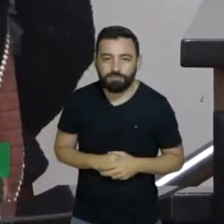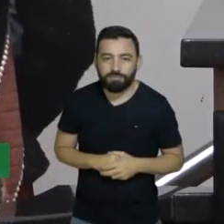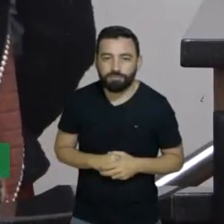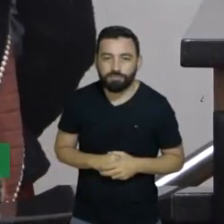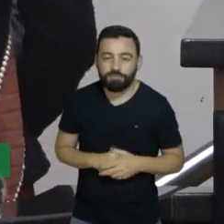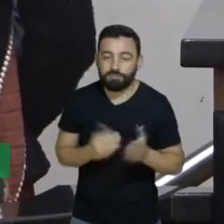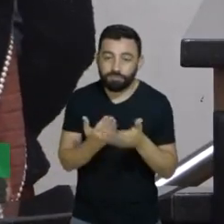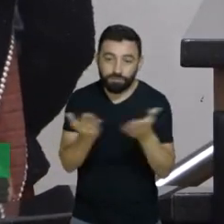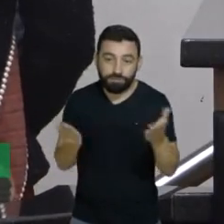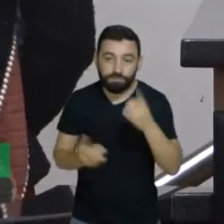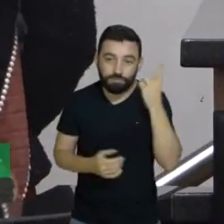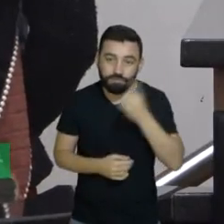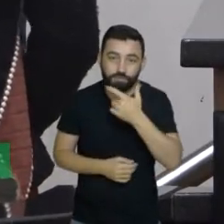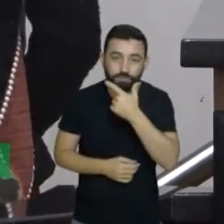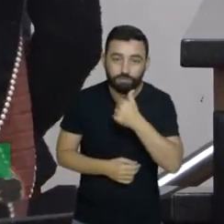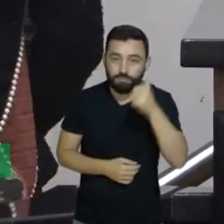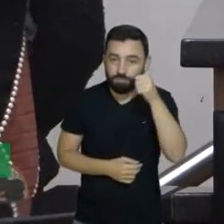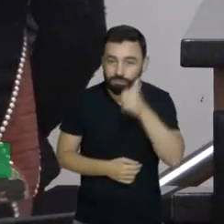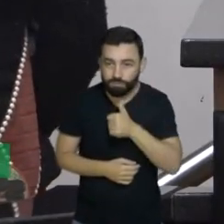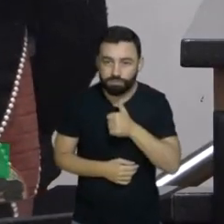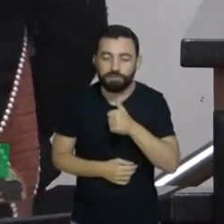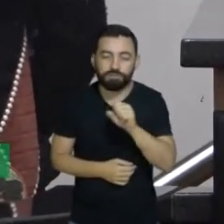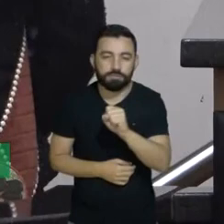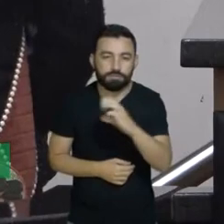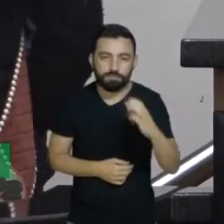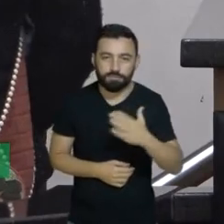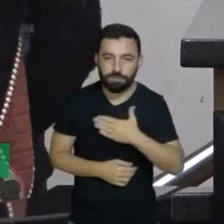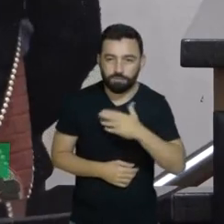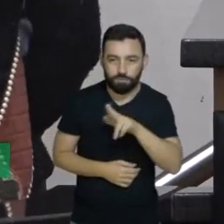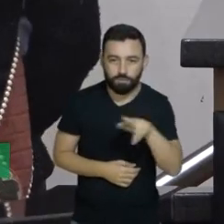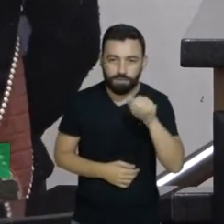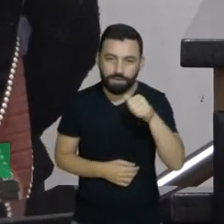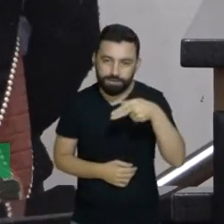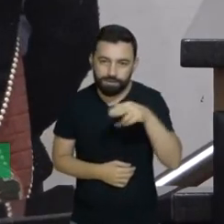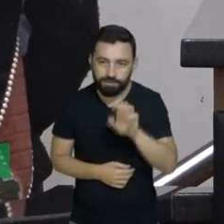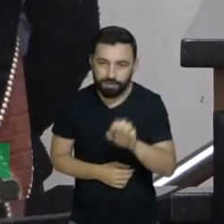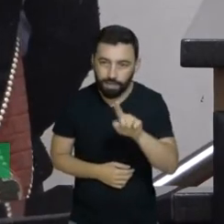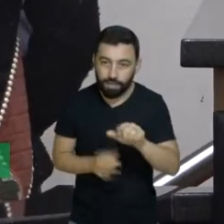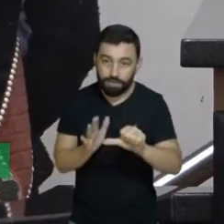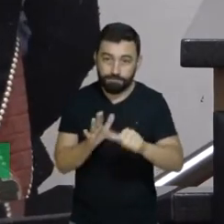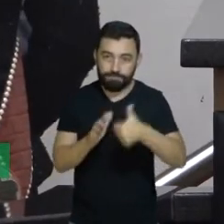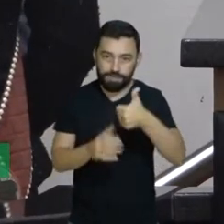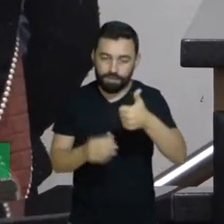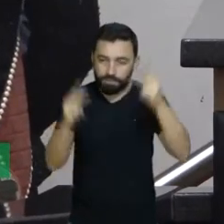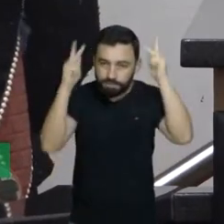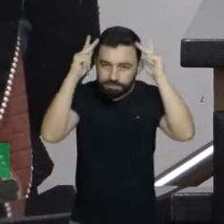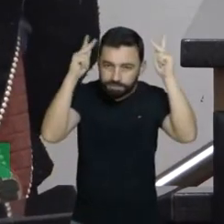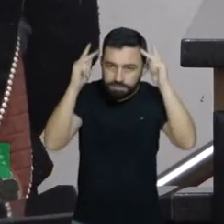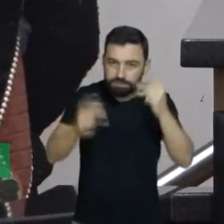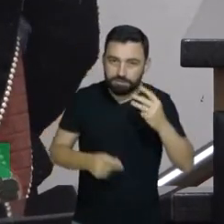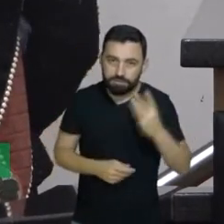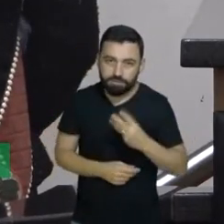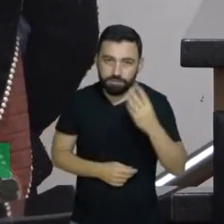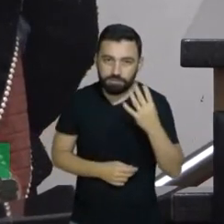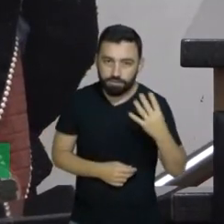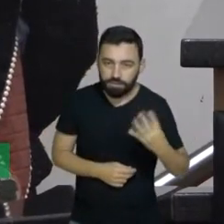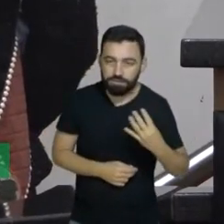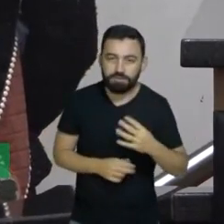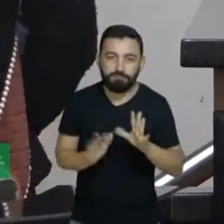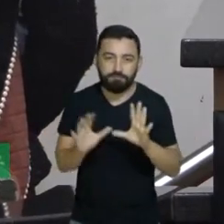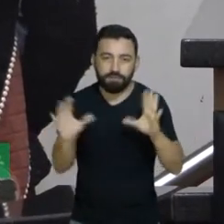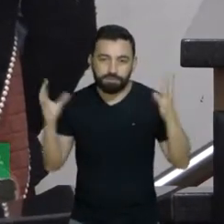Nobres deputadas e deputados catarinenses, me chamo Anne Machado e sou a primeira princesa da 34ª Festa Nacional do